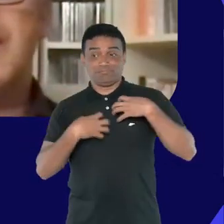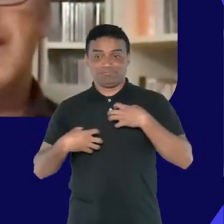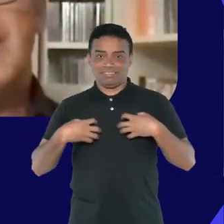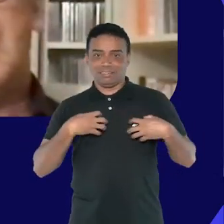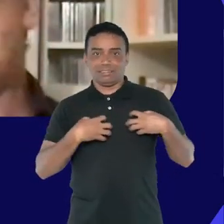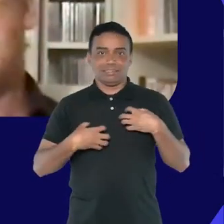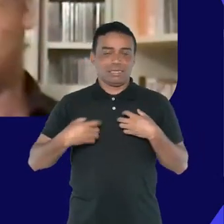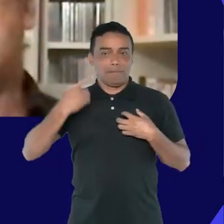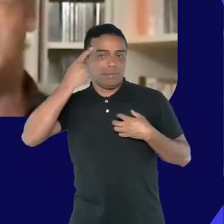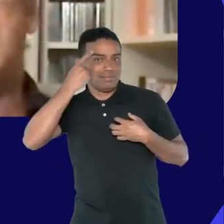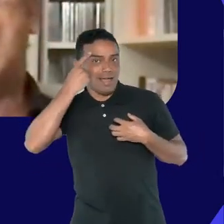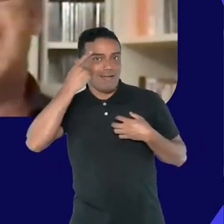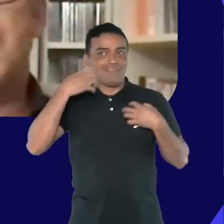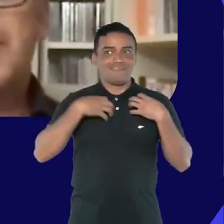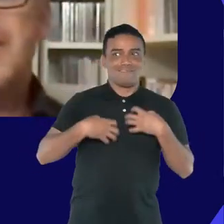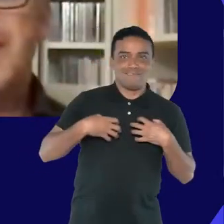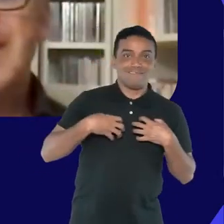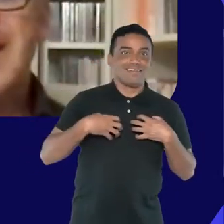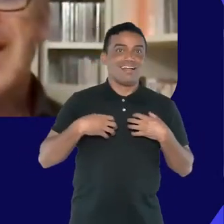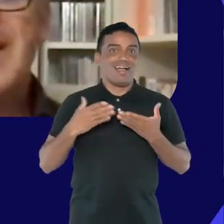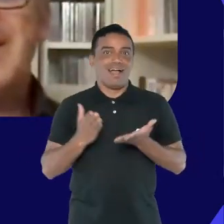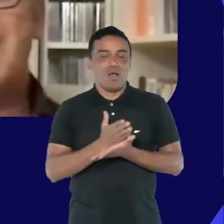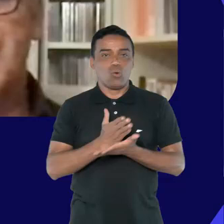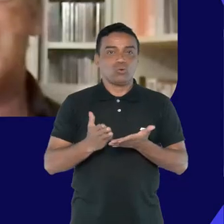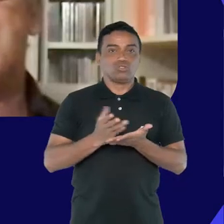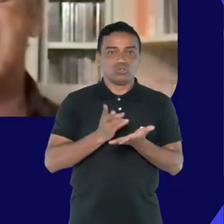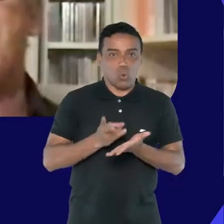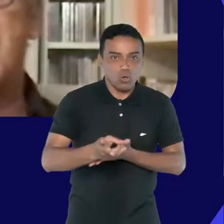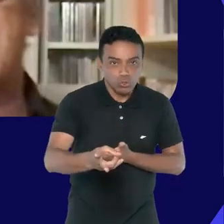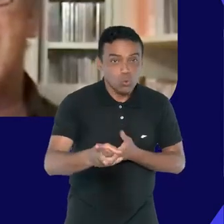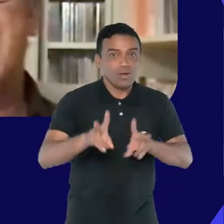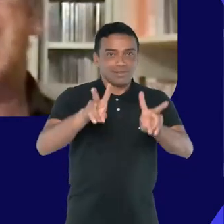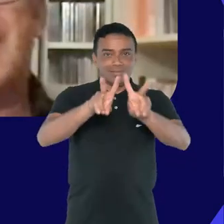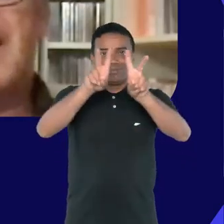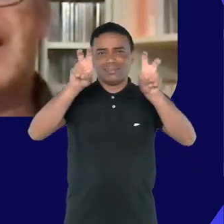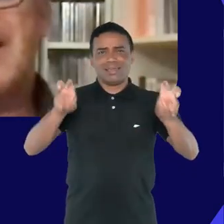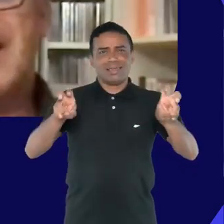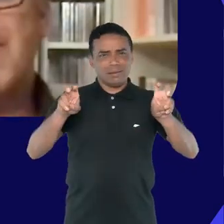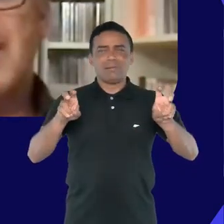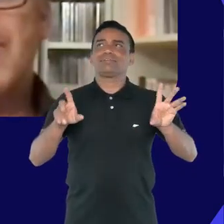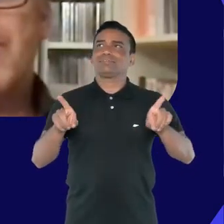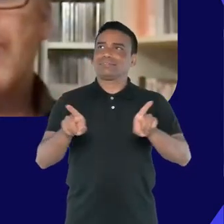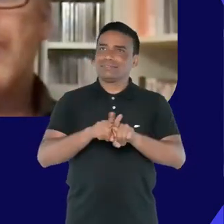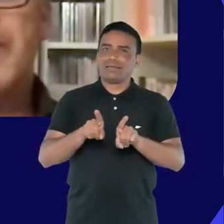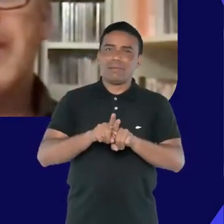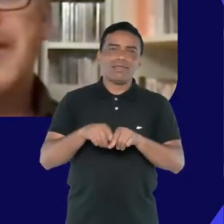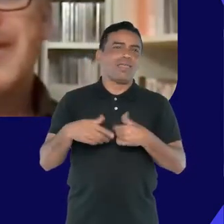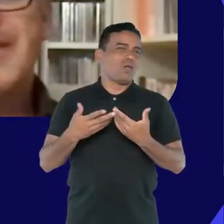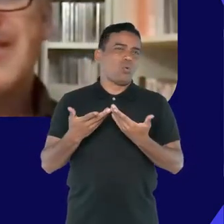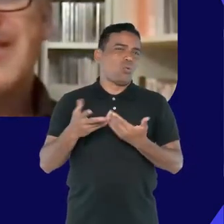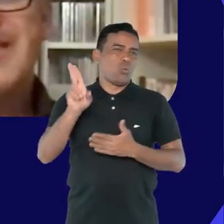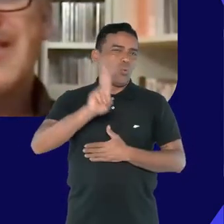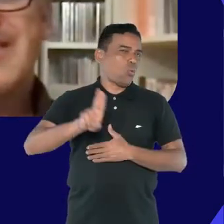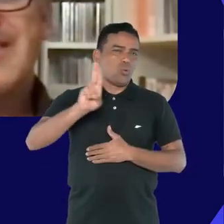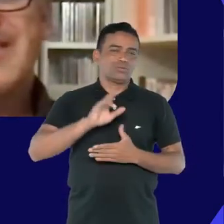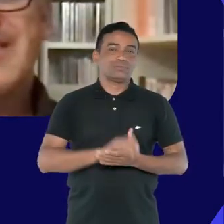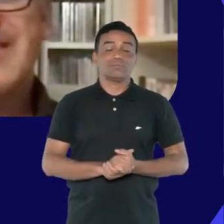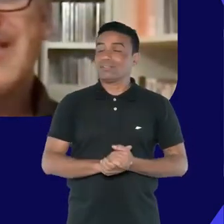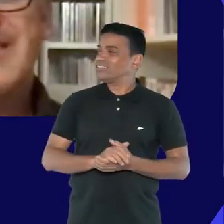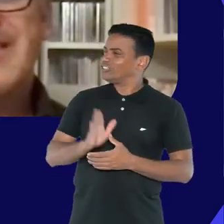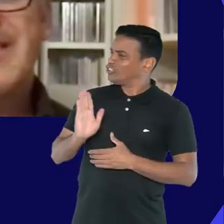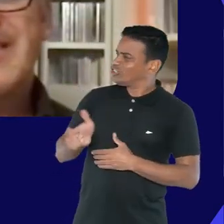e que muitos deles ainda hoje se mantêm, ainda são temas que eu ainda trabalho um pouco sobre eles. Já